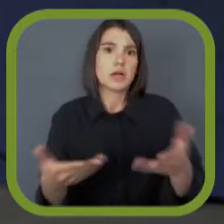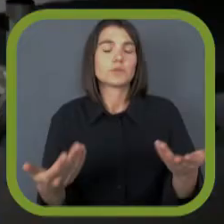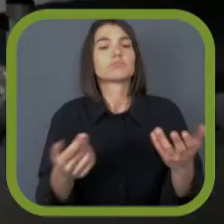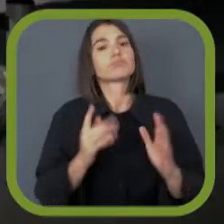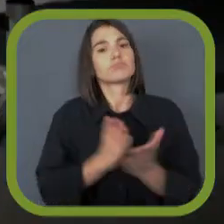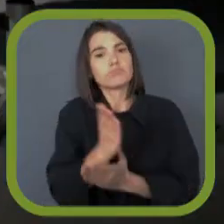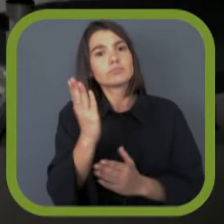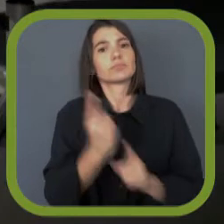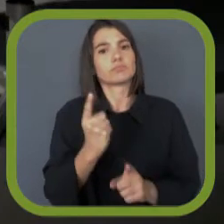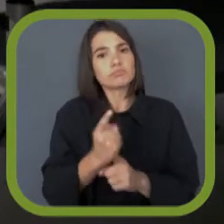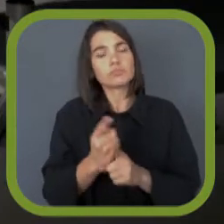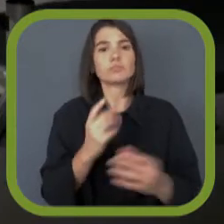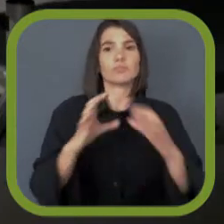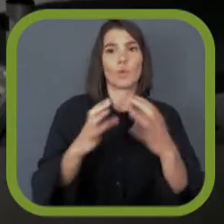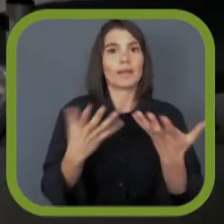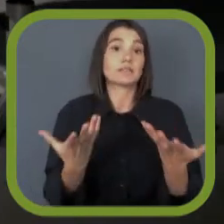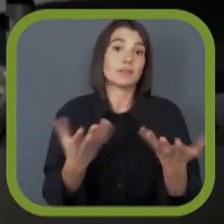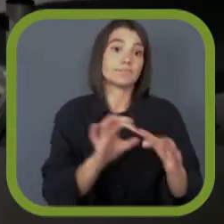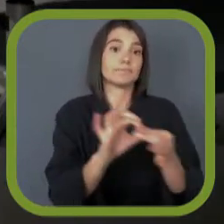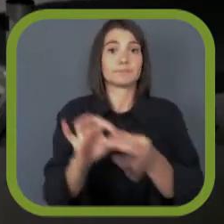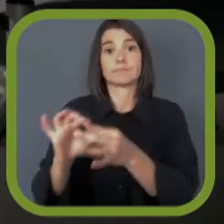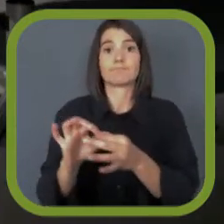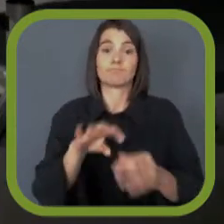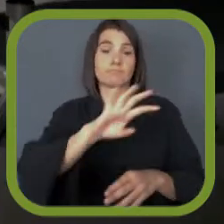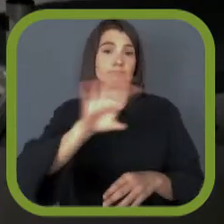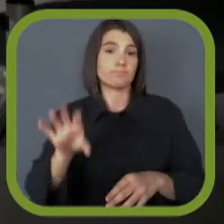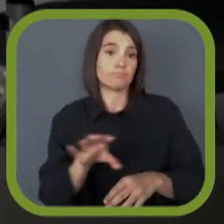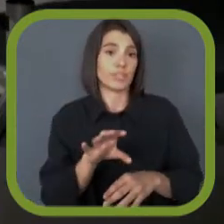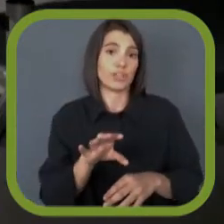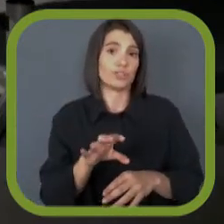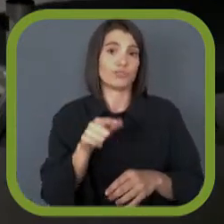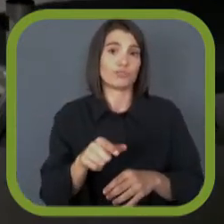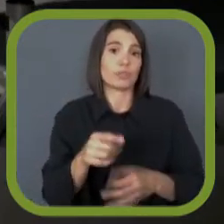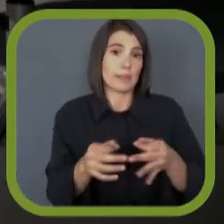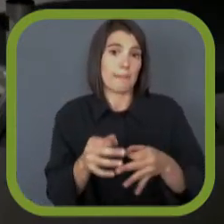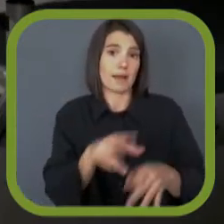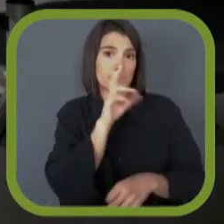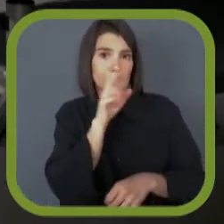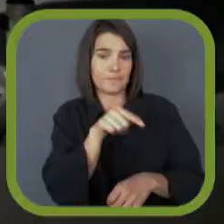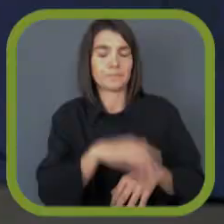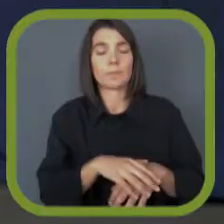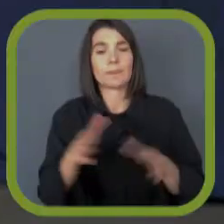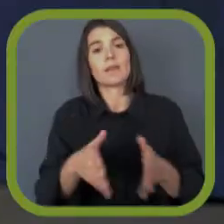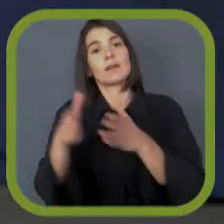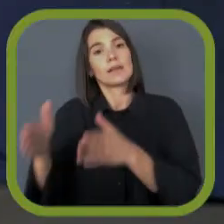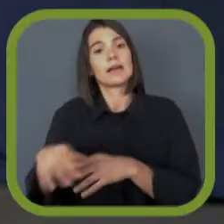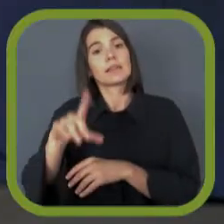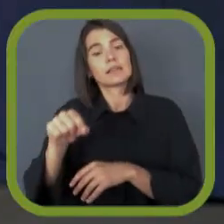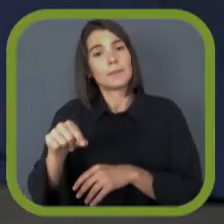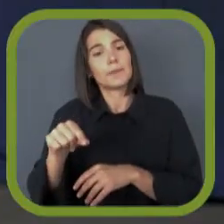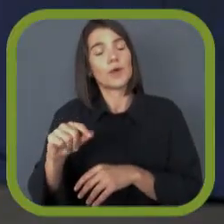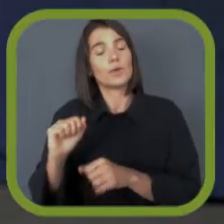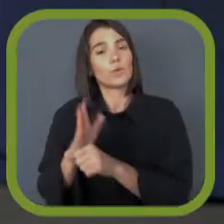Enfim, e portanto mantemos esse canal de comunicação com esses países na parte dos ventiladores. Temos